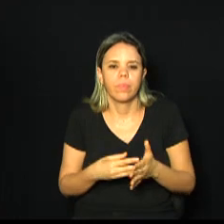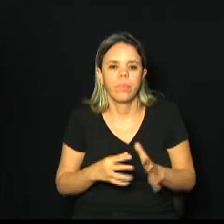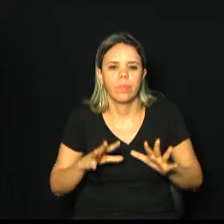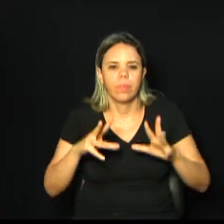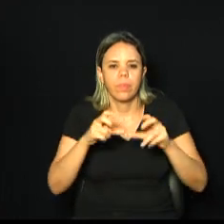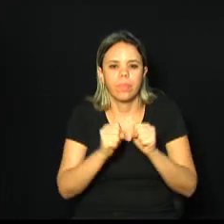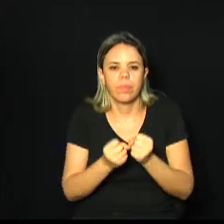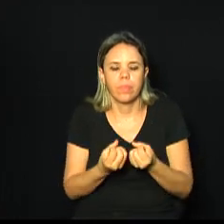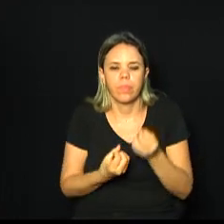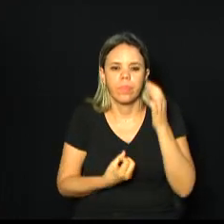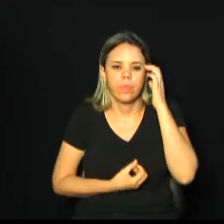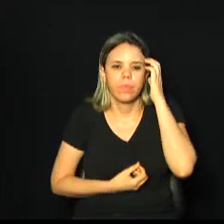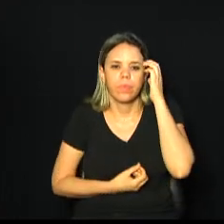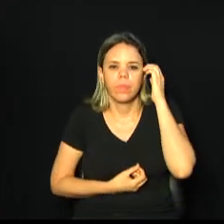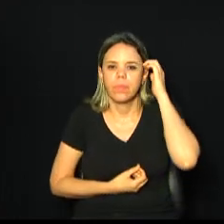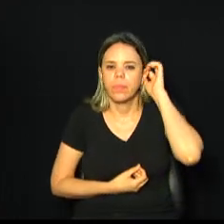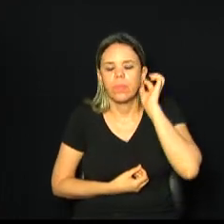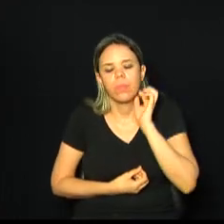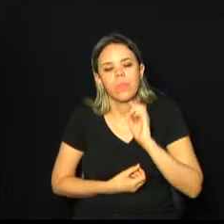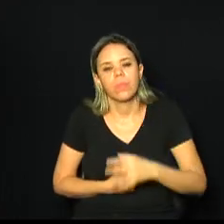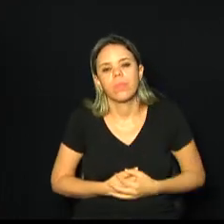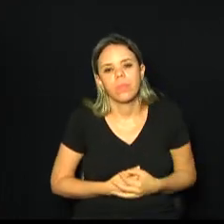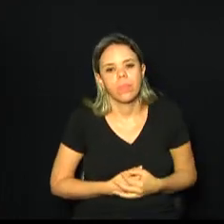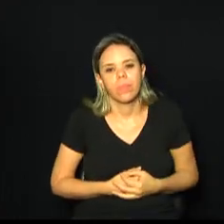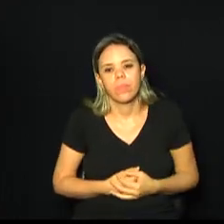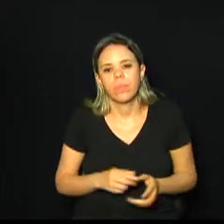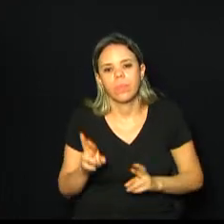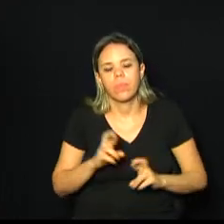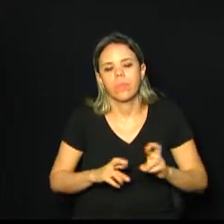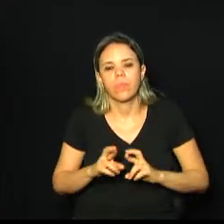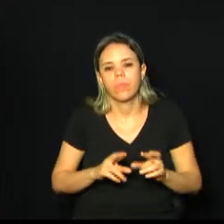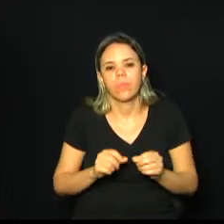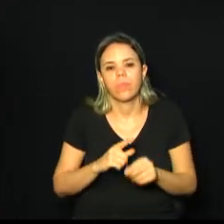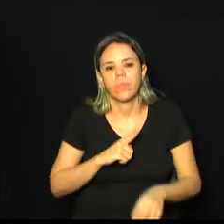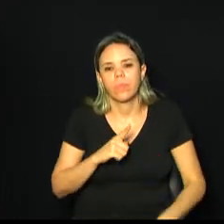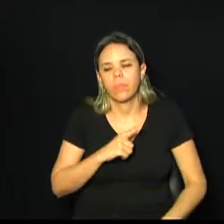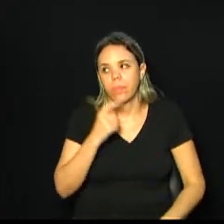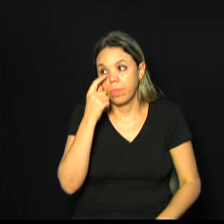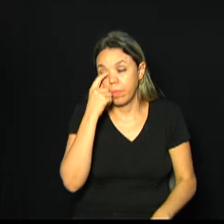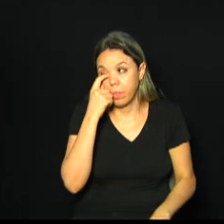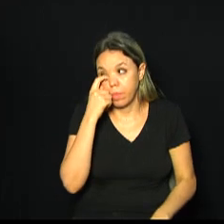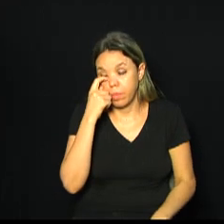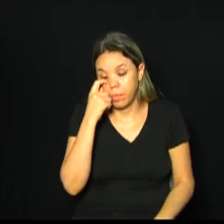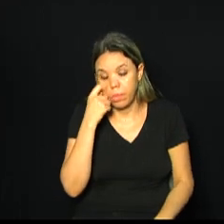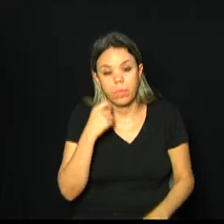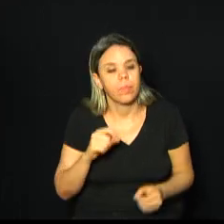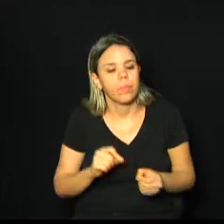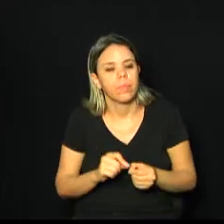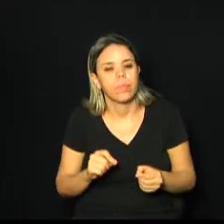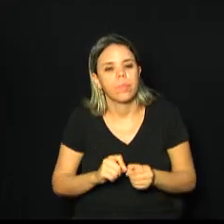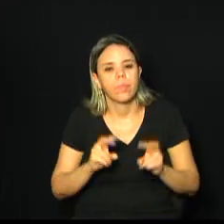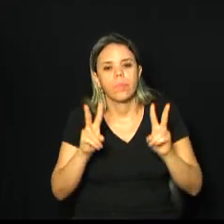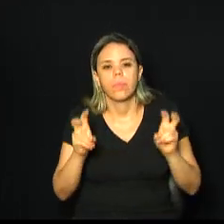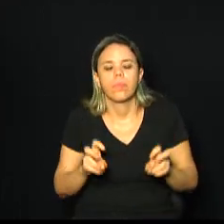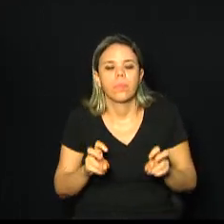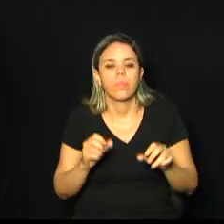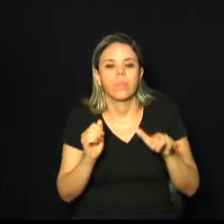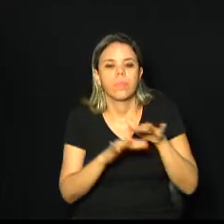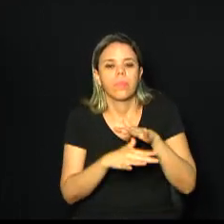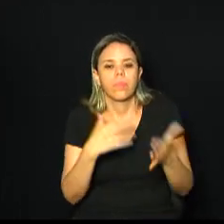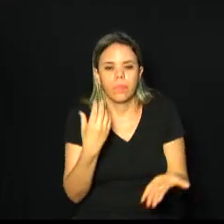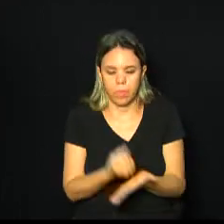que dá acesso tem que ser revisto e tudo que há relacionado a